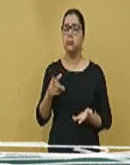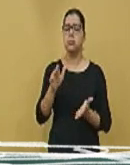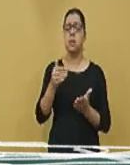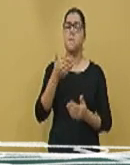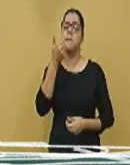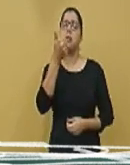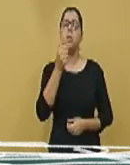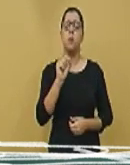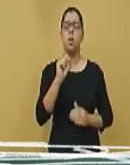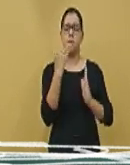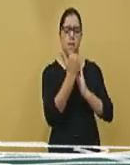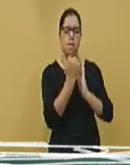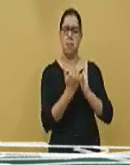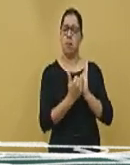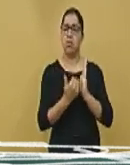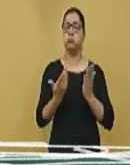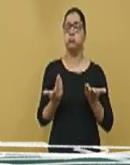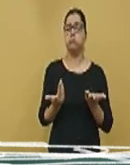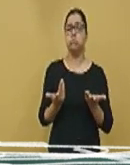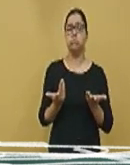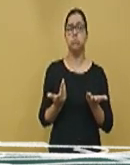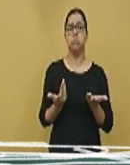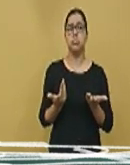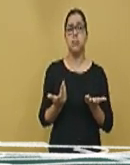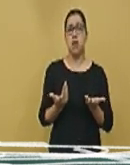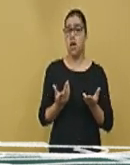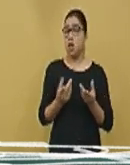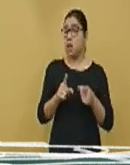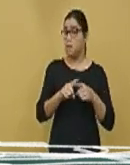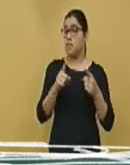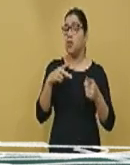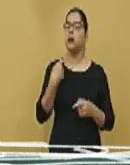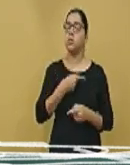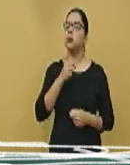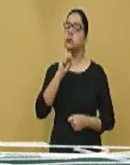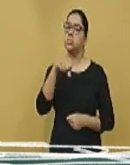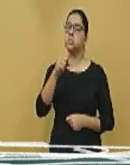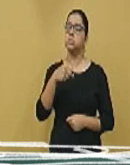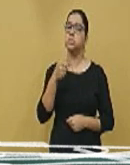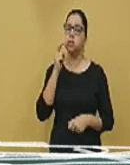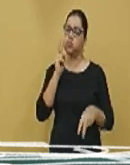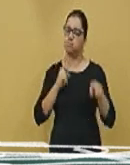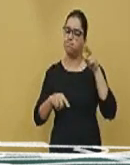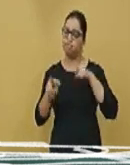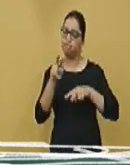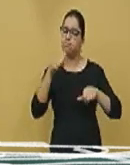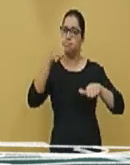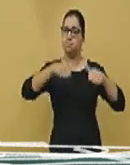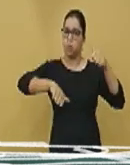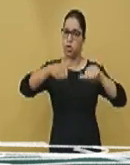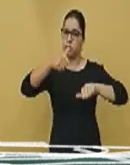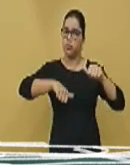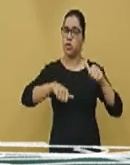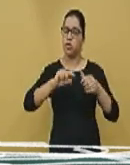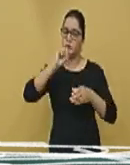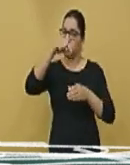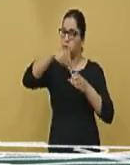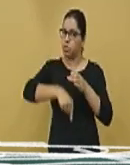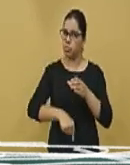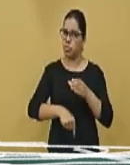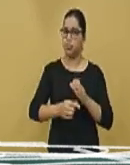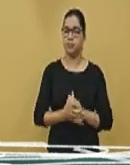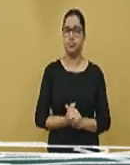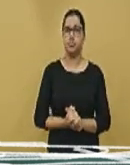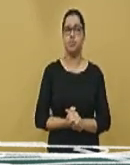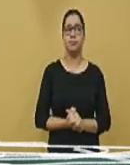que diversificar. Mas nós estamos fazendo, sim, uma avaliação muito mais profunda. E quanto a